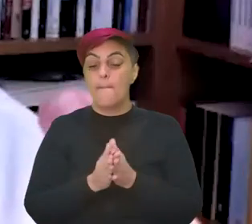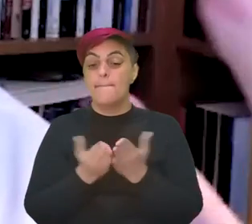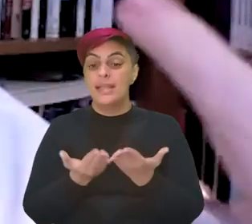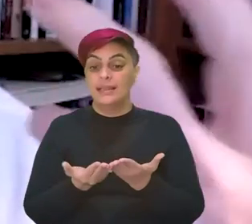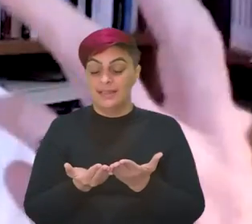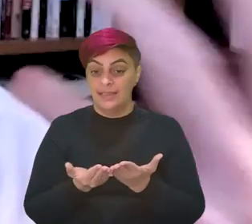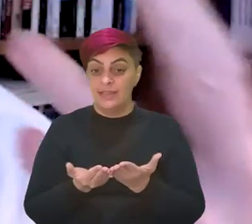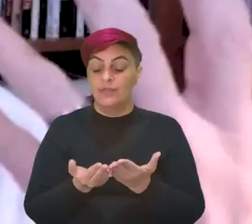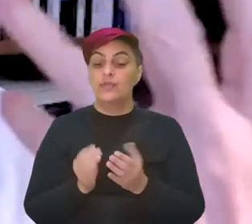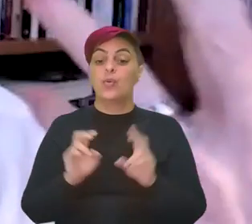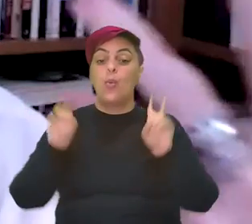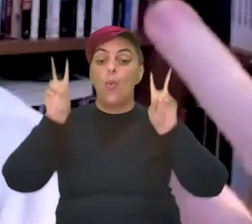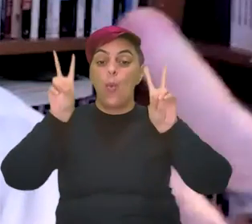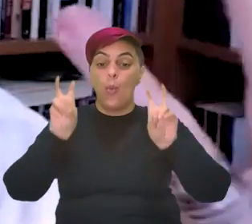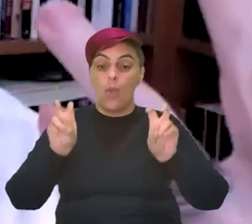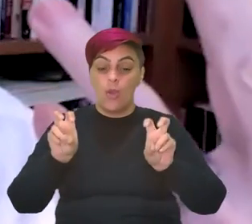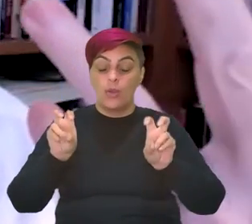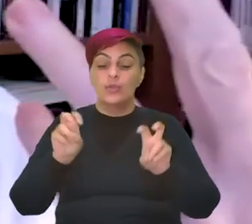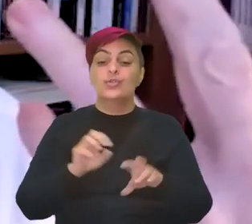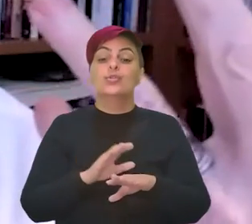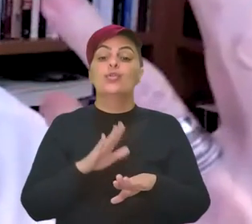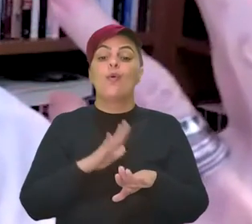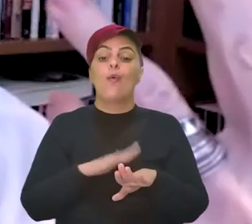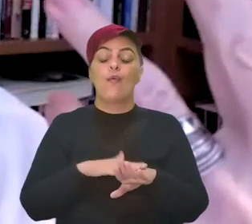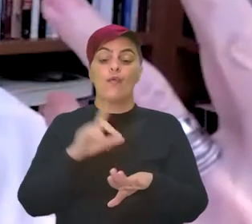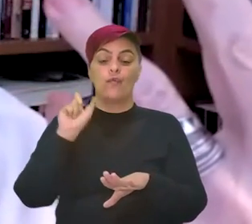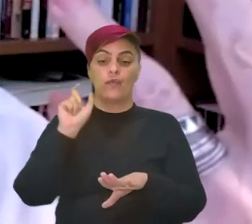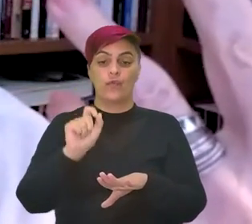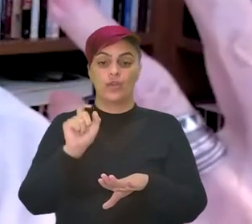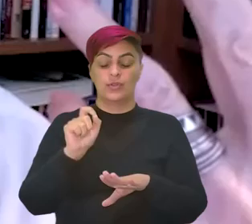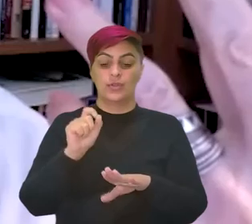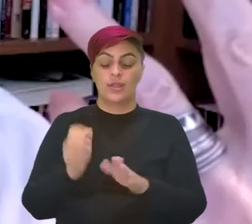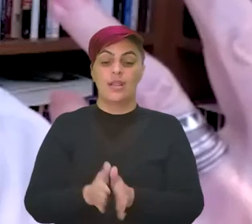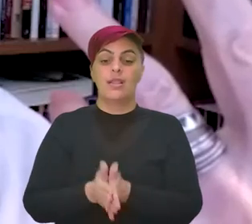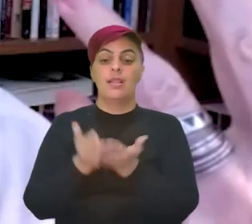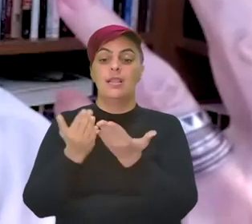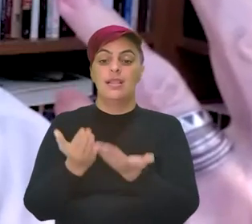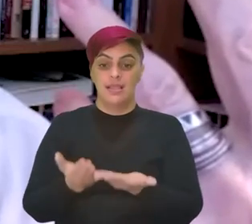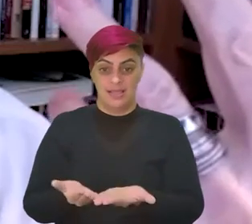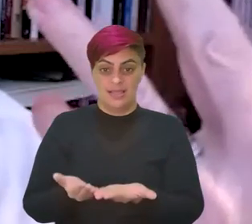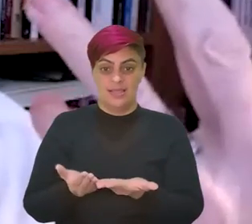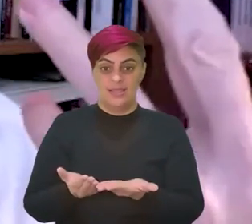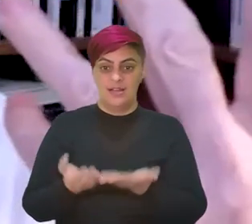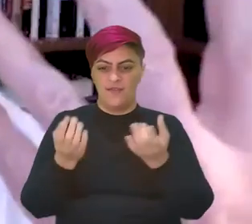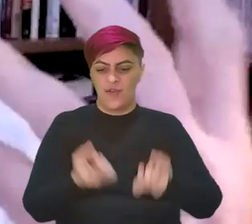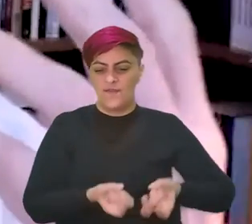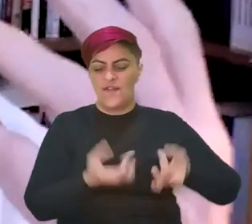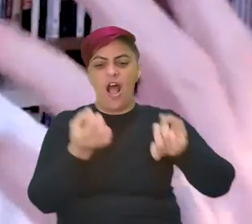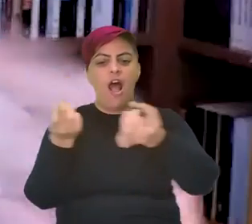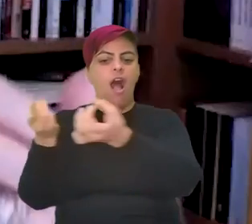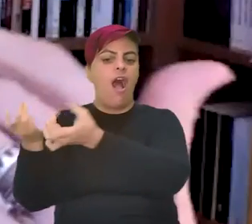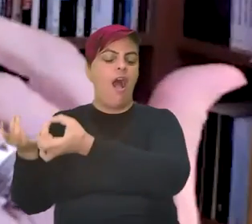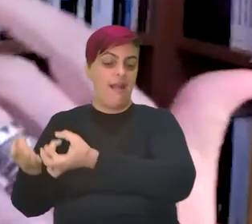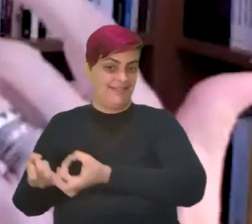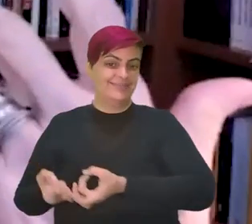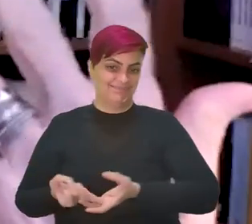explícitos com conotações que fazem com que os livros sejam muito